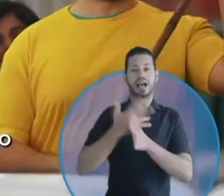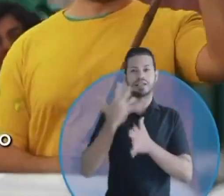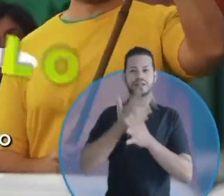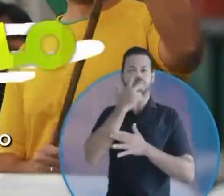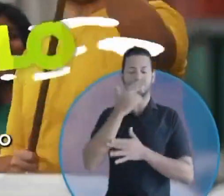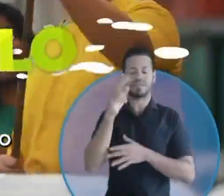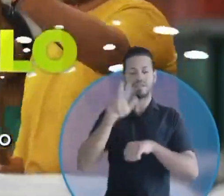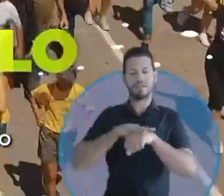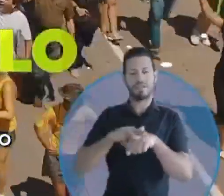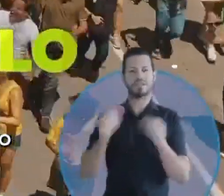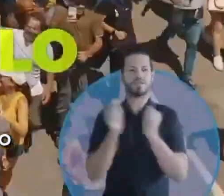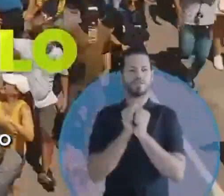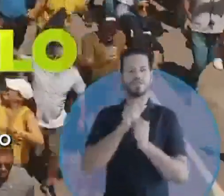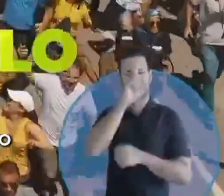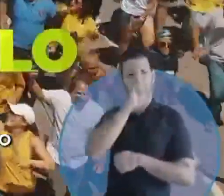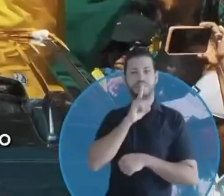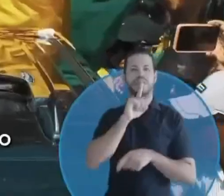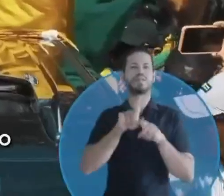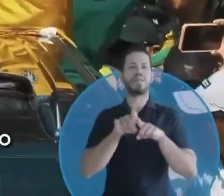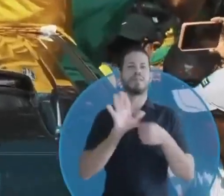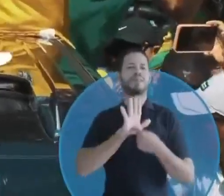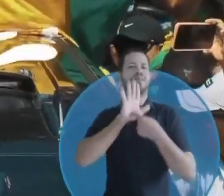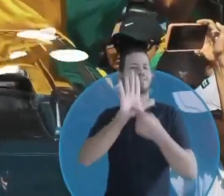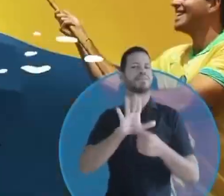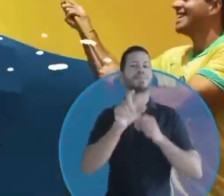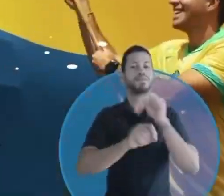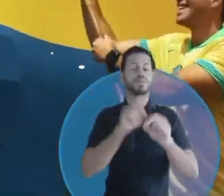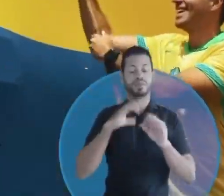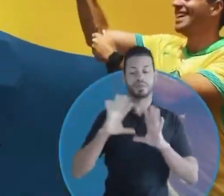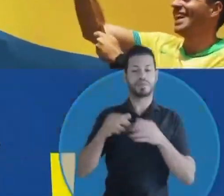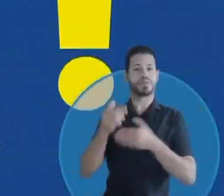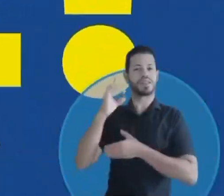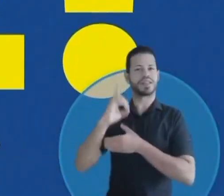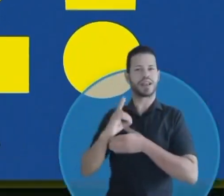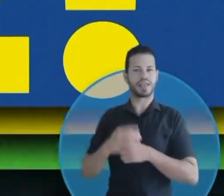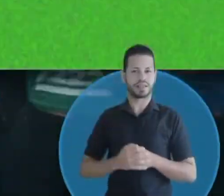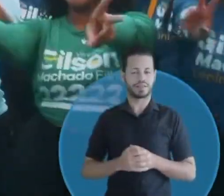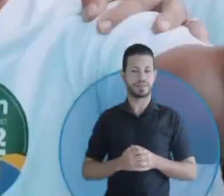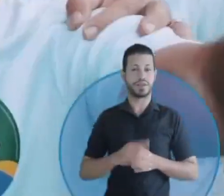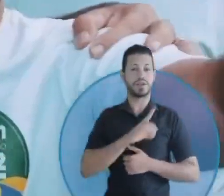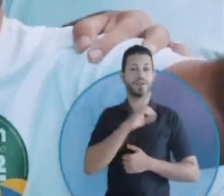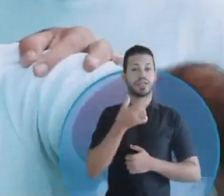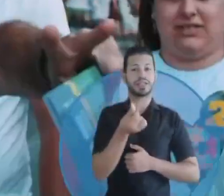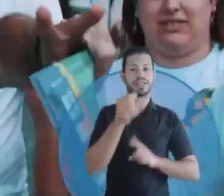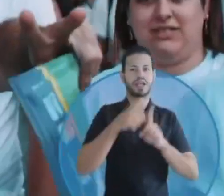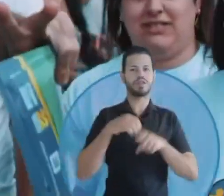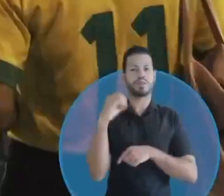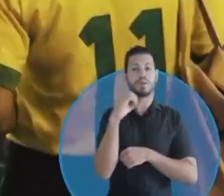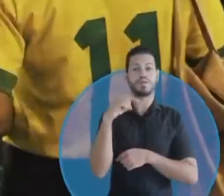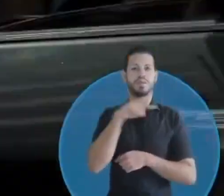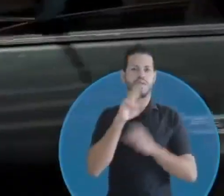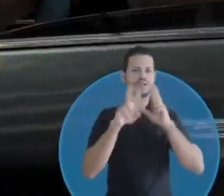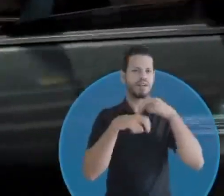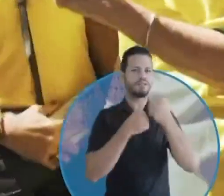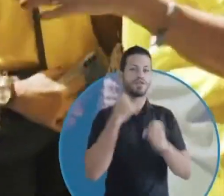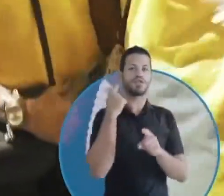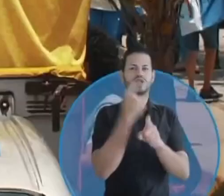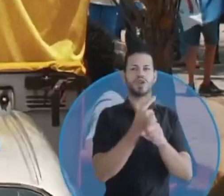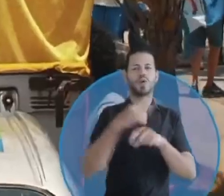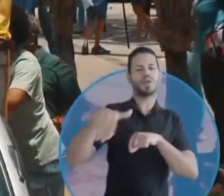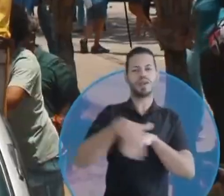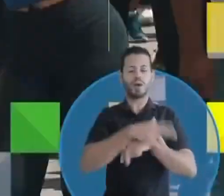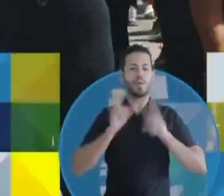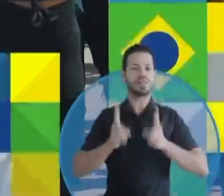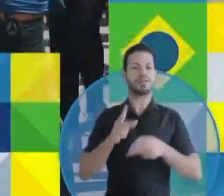A cidade se vestiu de verde e amarelo e mostrou orgulho de ser de direita. No dia 6 de outubro, essa força